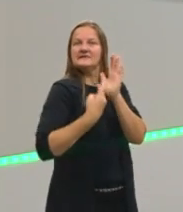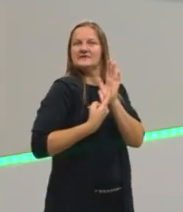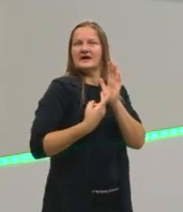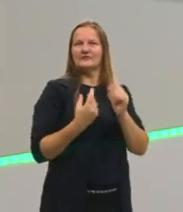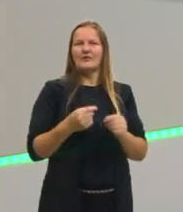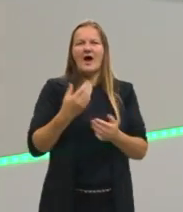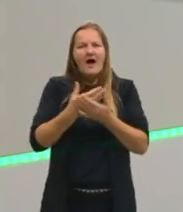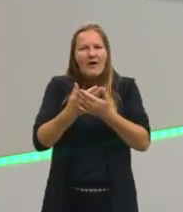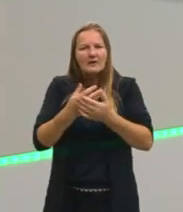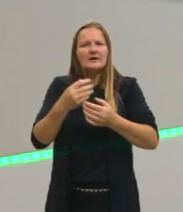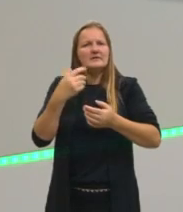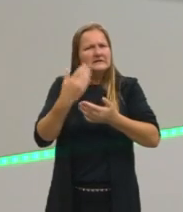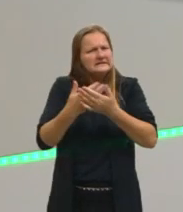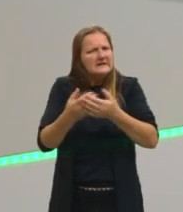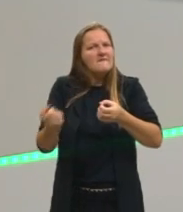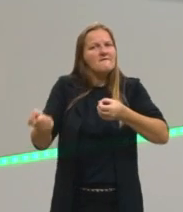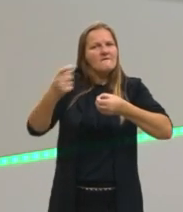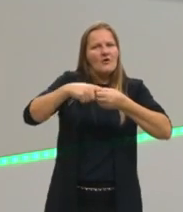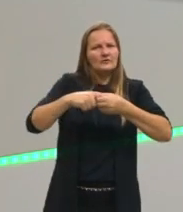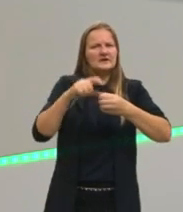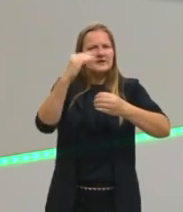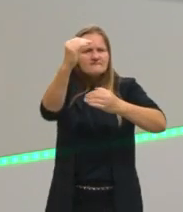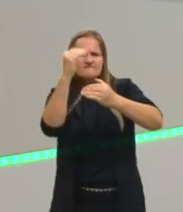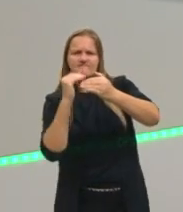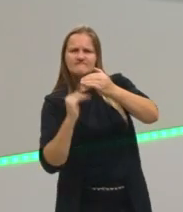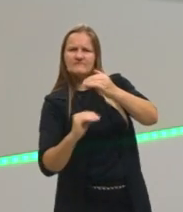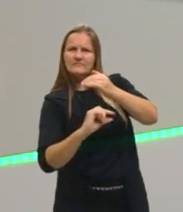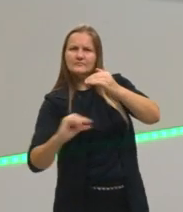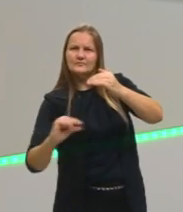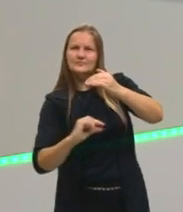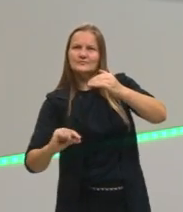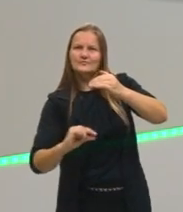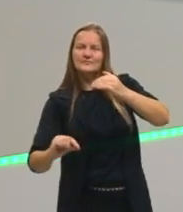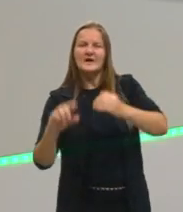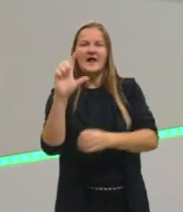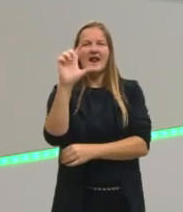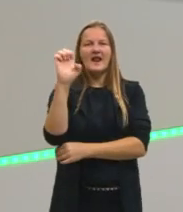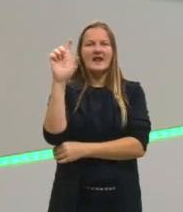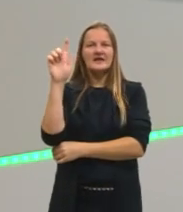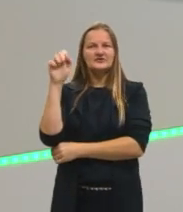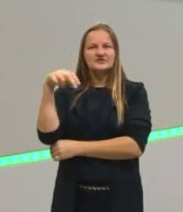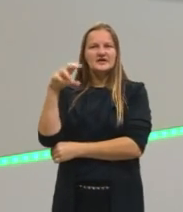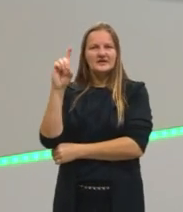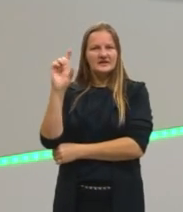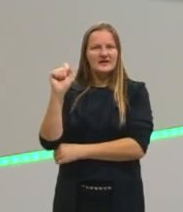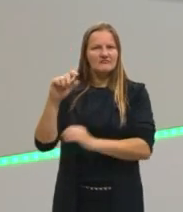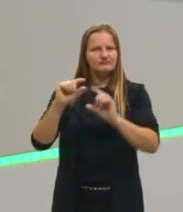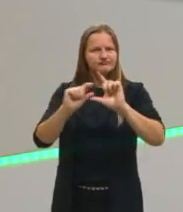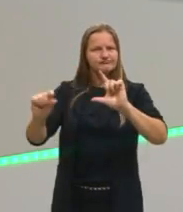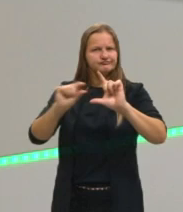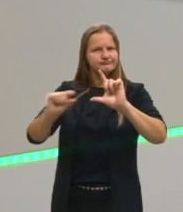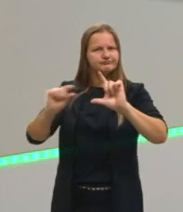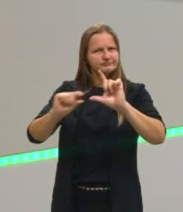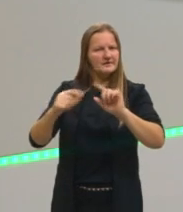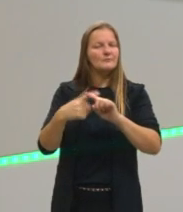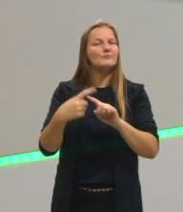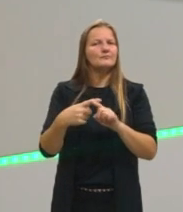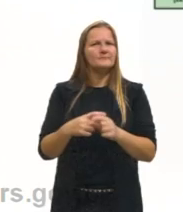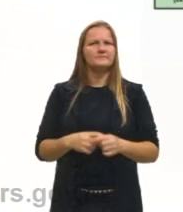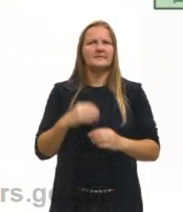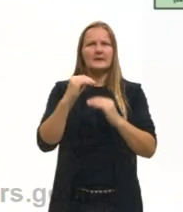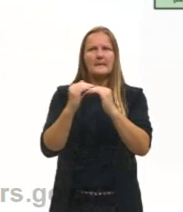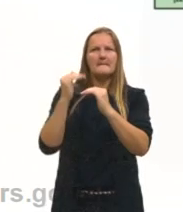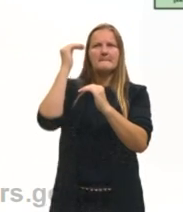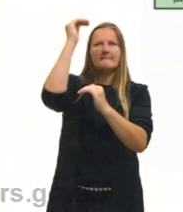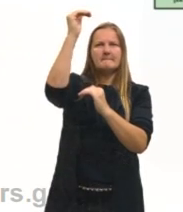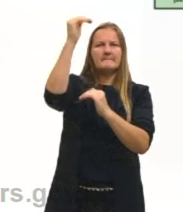mas só para ressaltar aqui tem uma legenda né na tabela essa tabela que quer condensado o que que ela traz primeiro